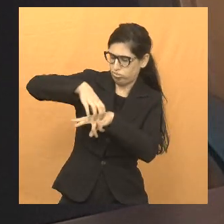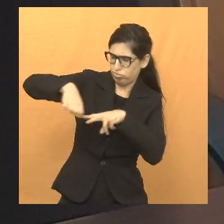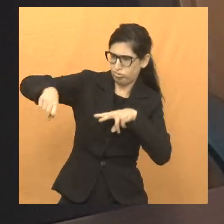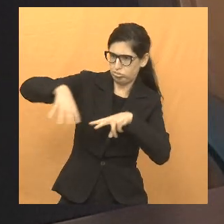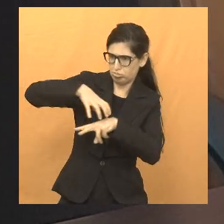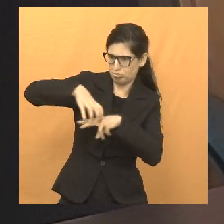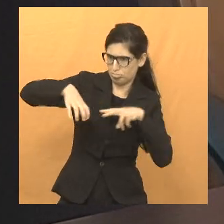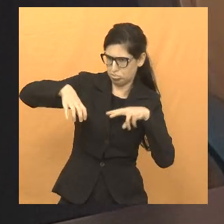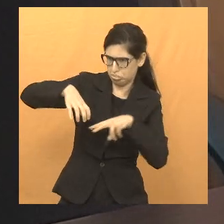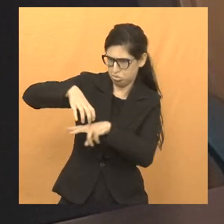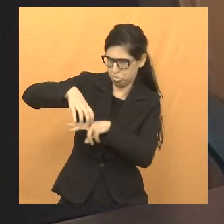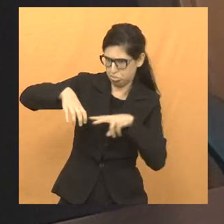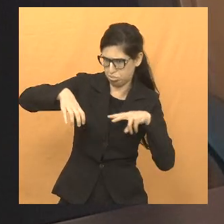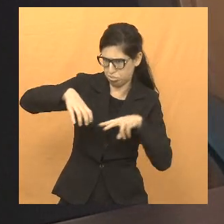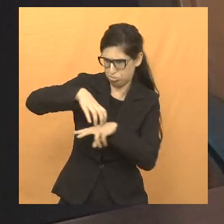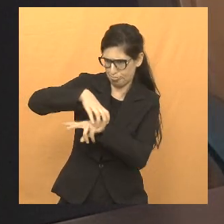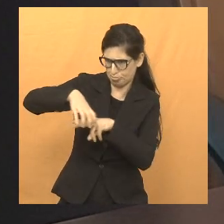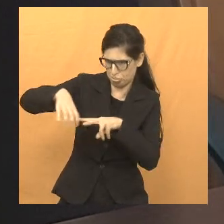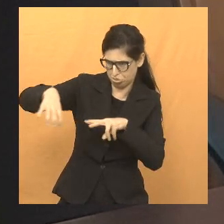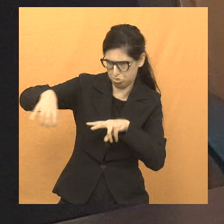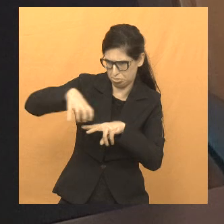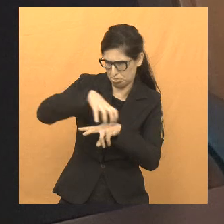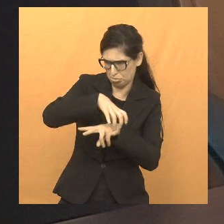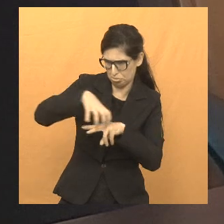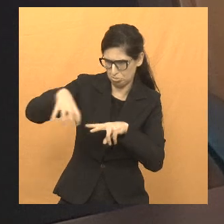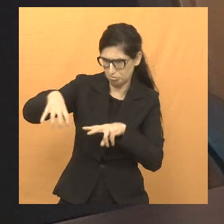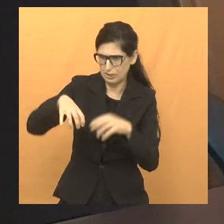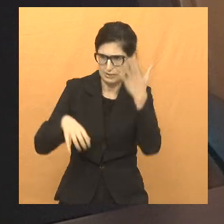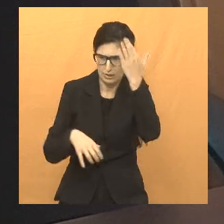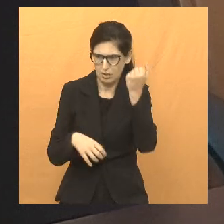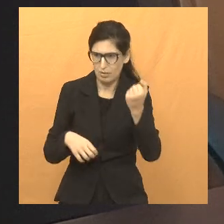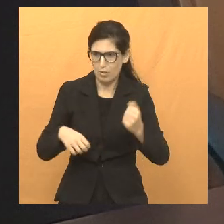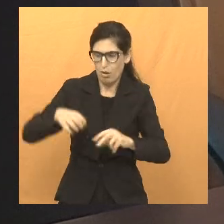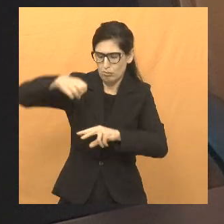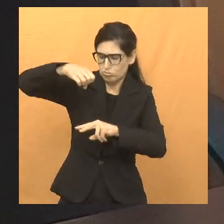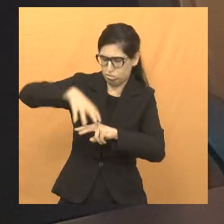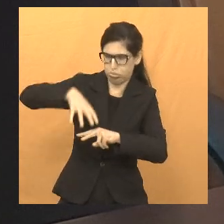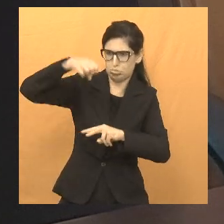mesmo pela avanço da medicina, o raio-x